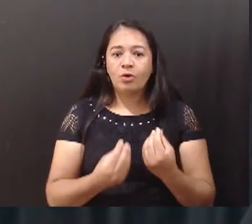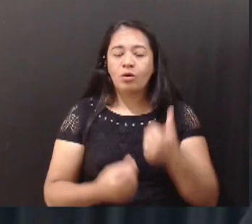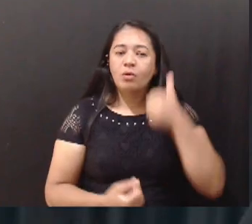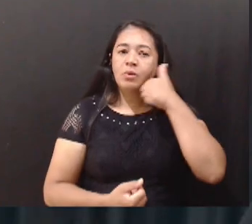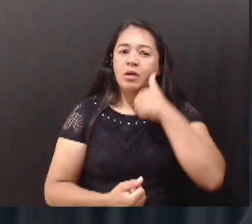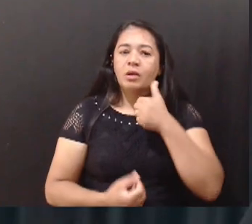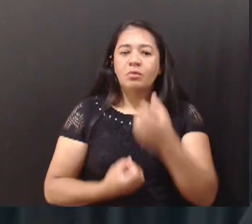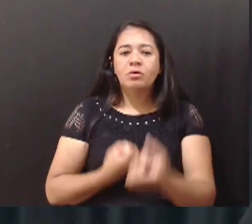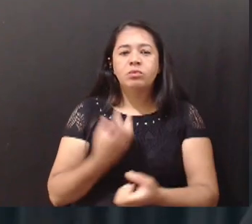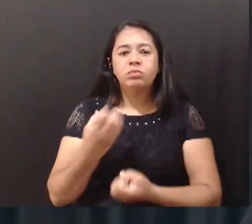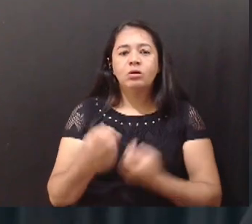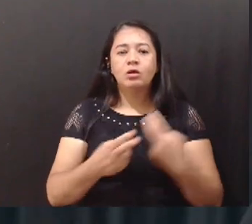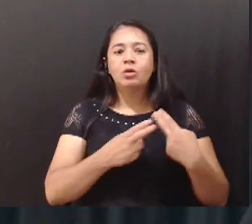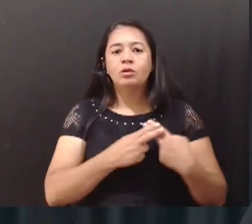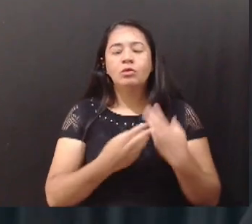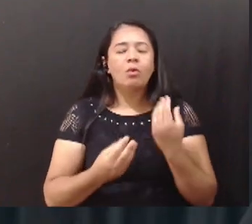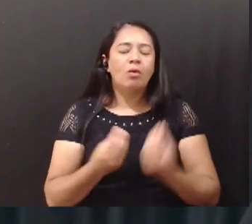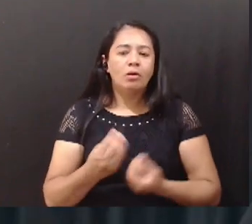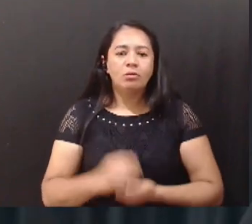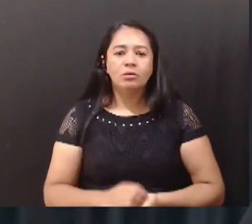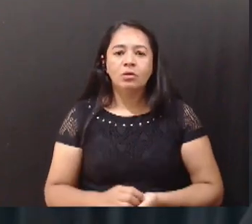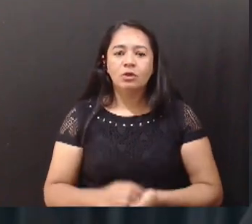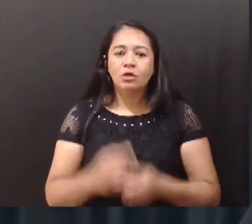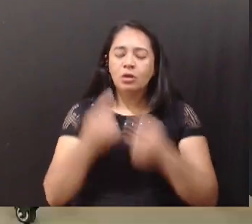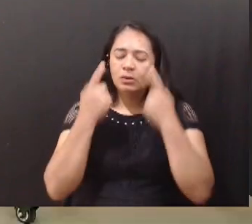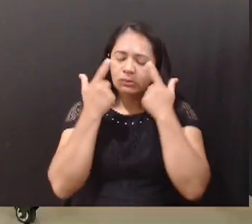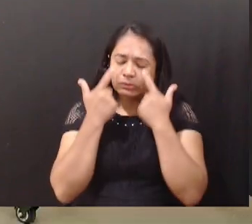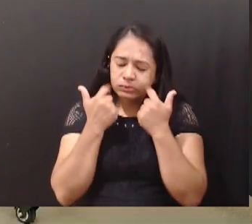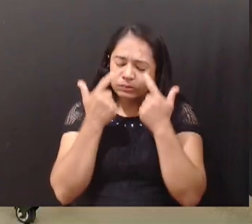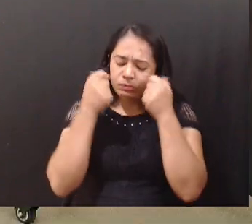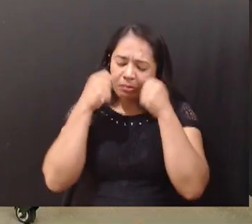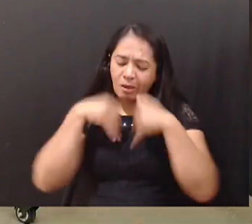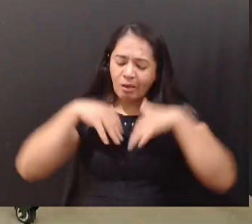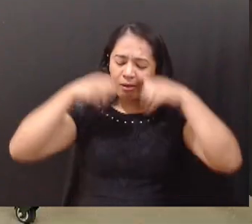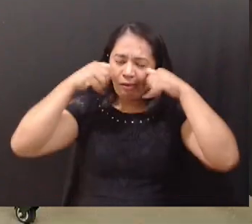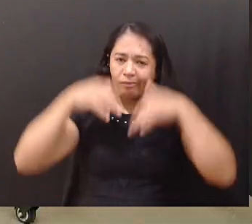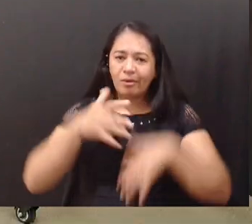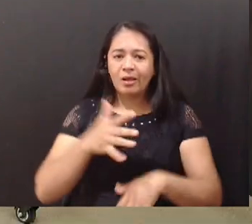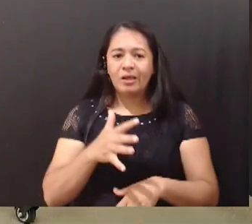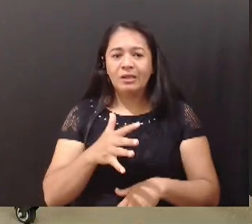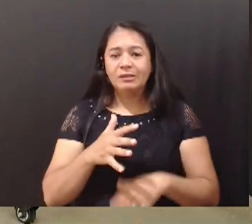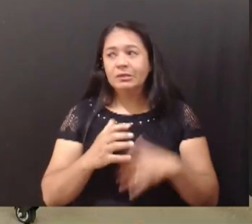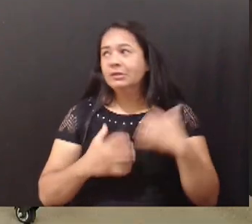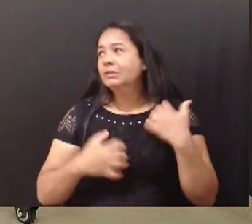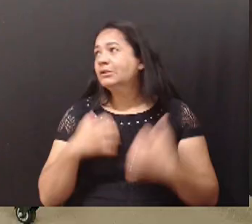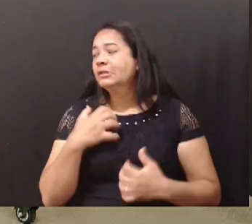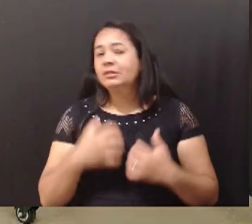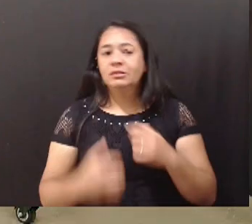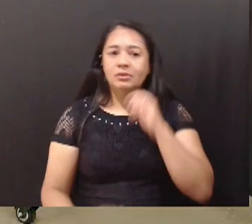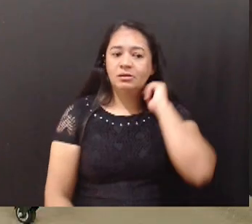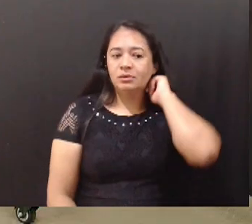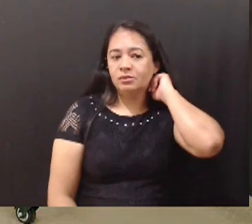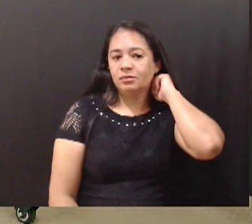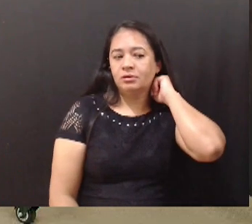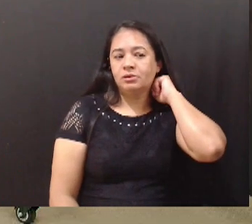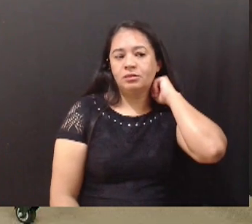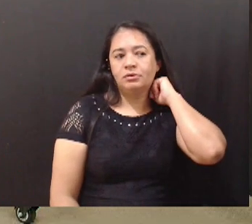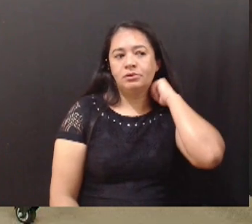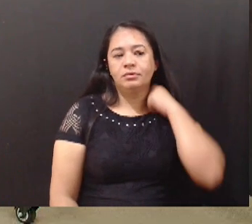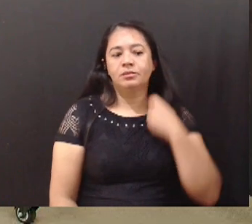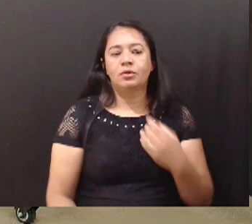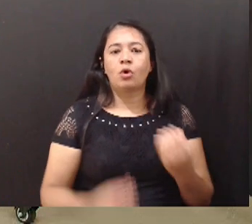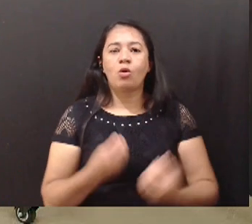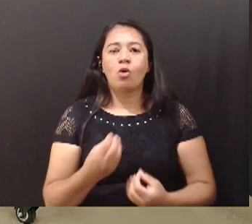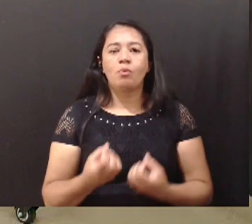geralmente? Chorando? Chora, às vezes se desespera. Sim, claro. Como é que o homem expressa o luto? Se